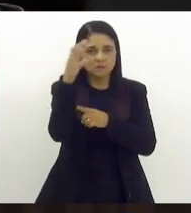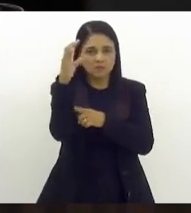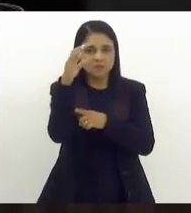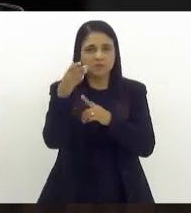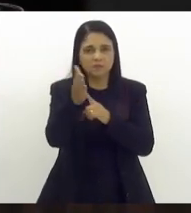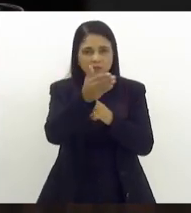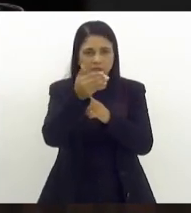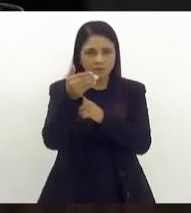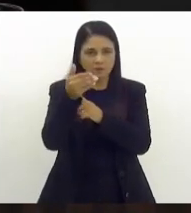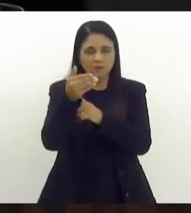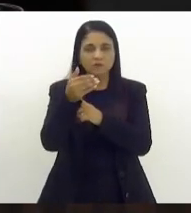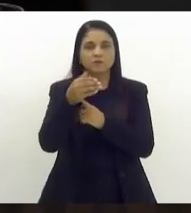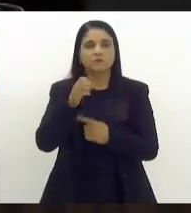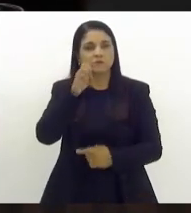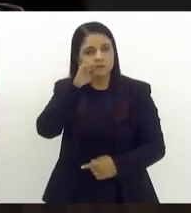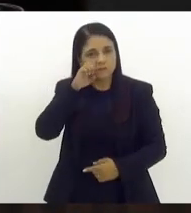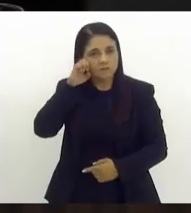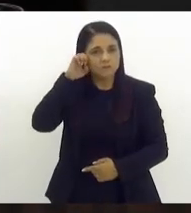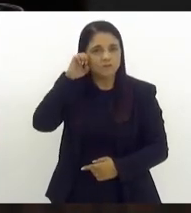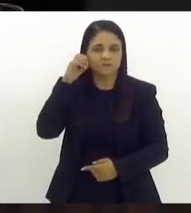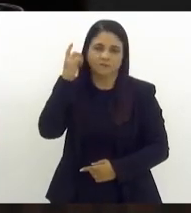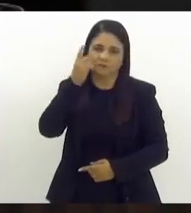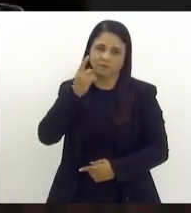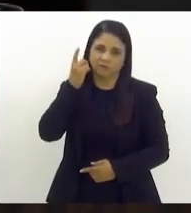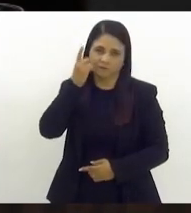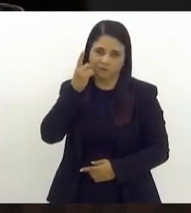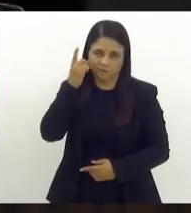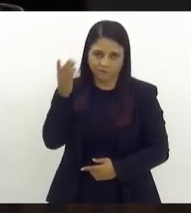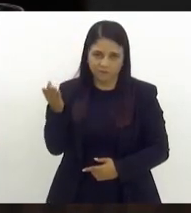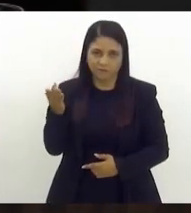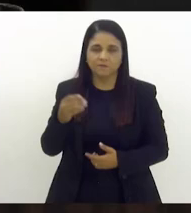Tecnologia, deputada Élica Takimoto.